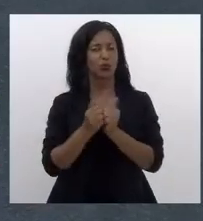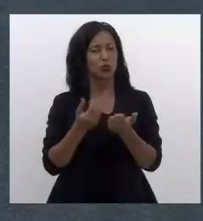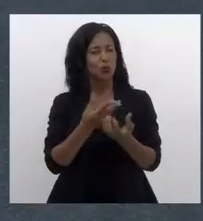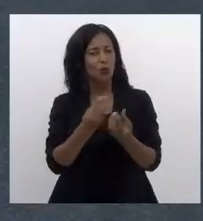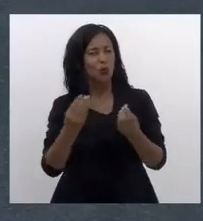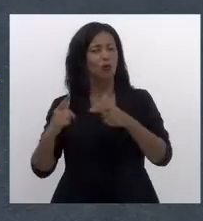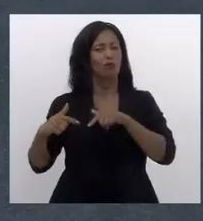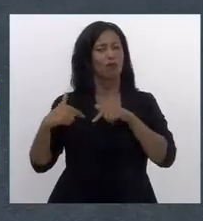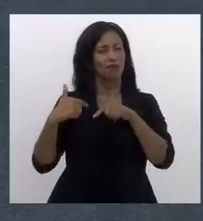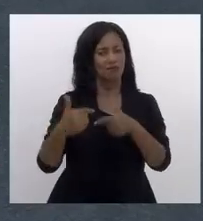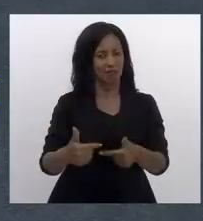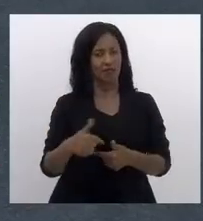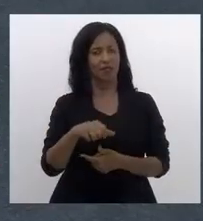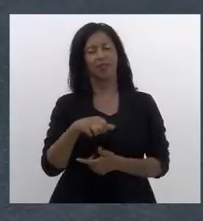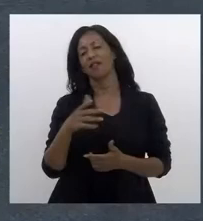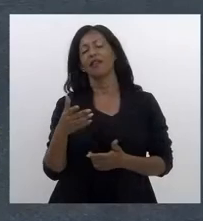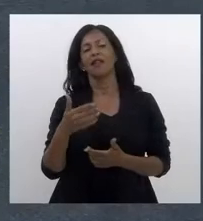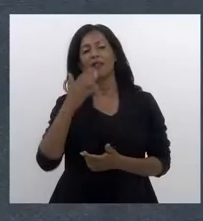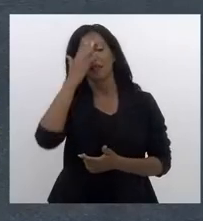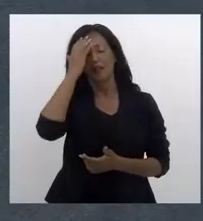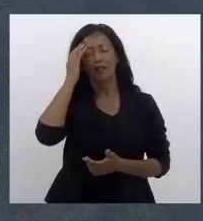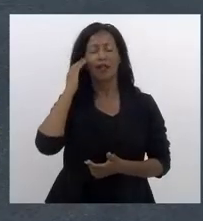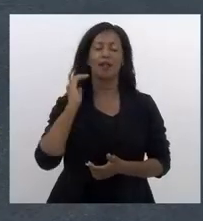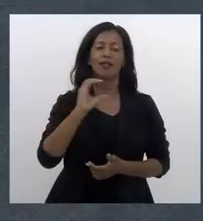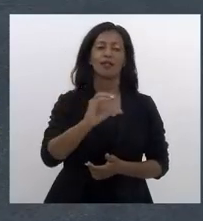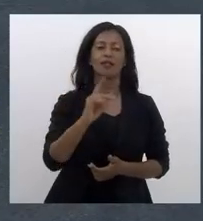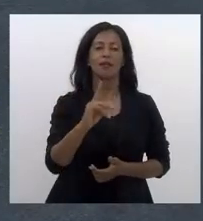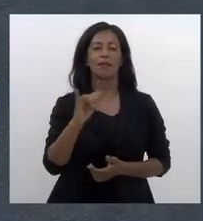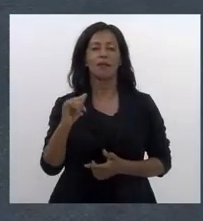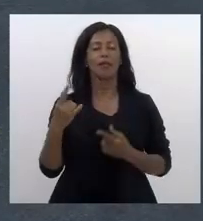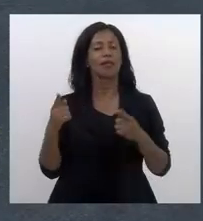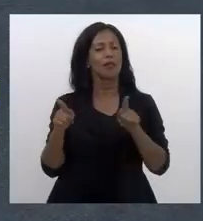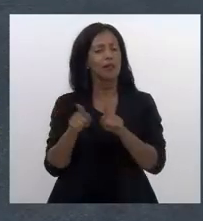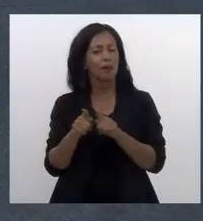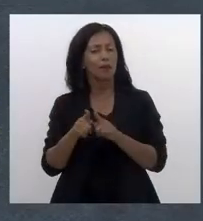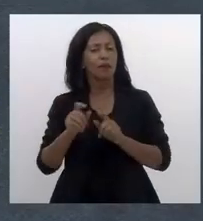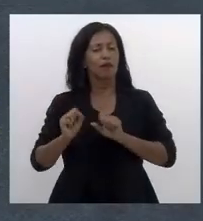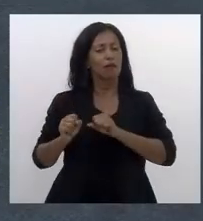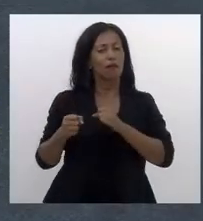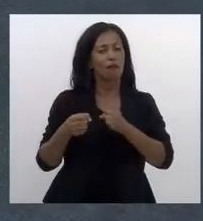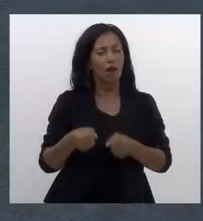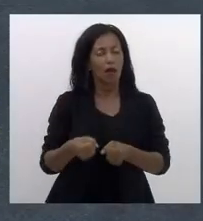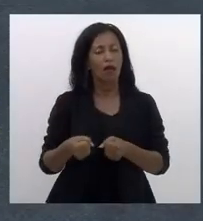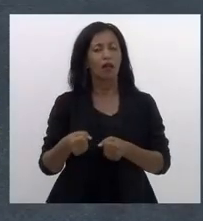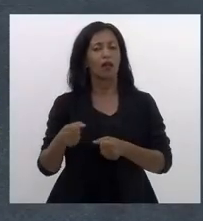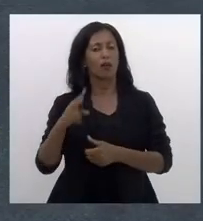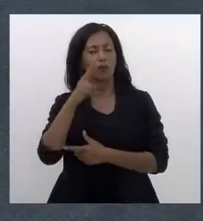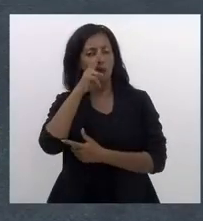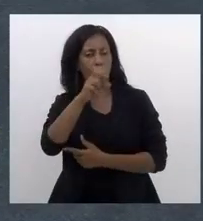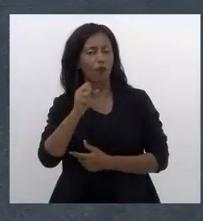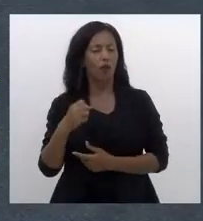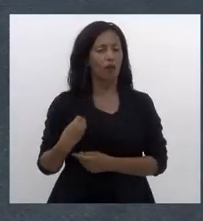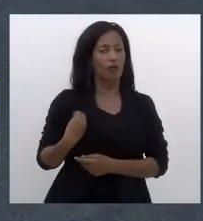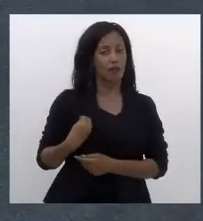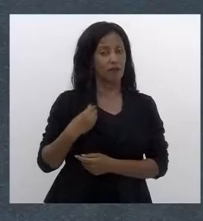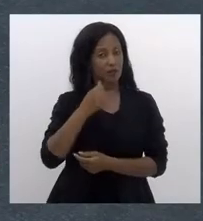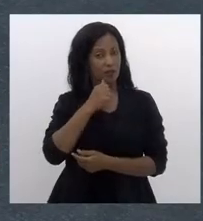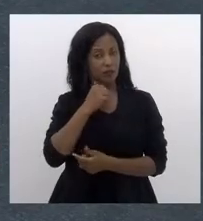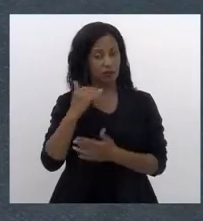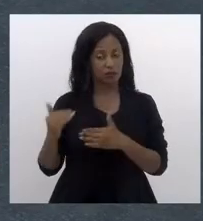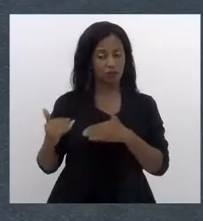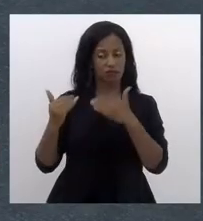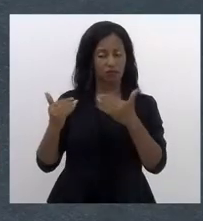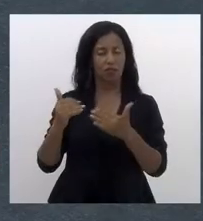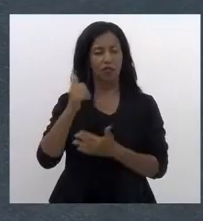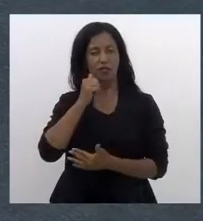muitas ações da CPI do feminicídio, tem uma atuação muito forte na defesa da vida das mulheres, sobretudo das